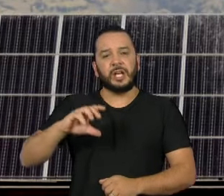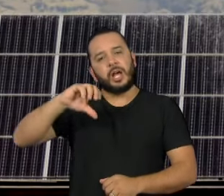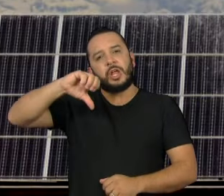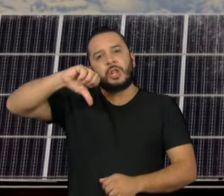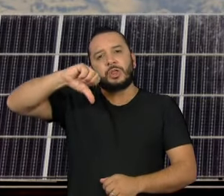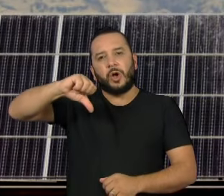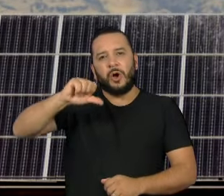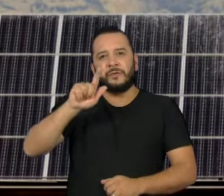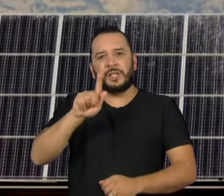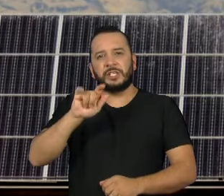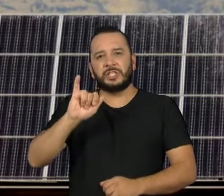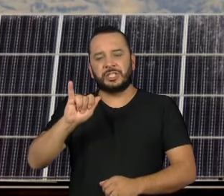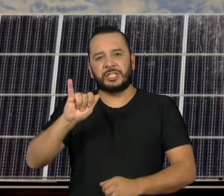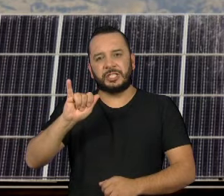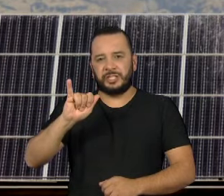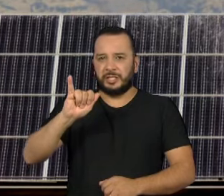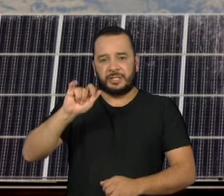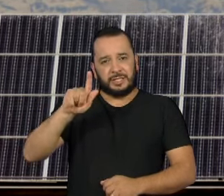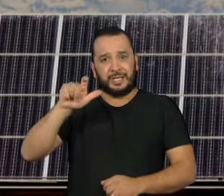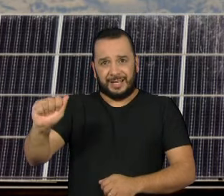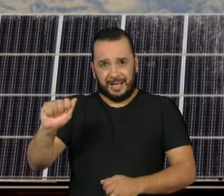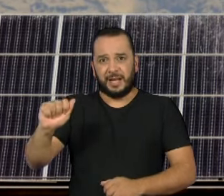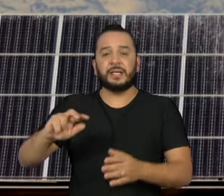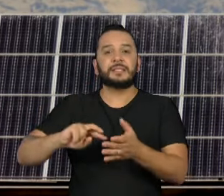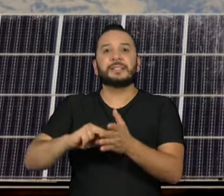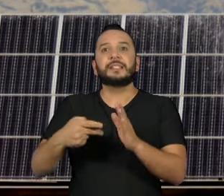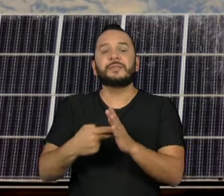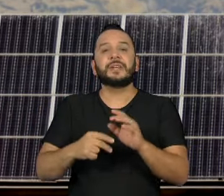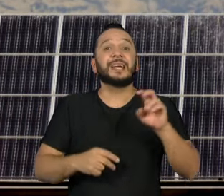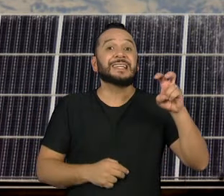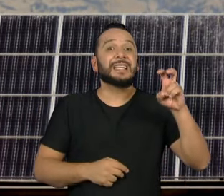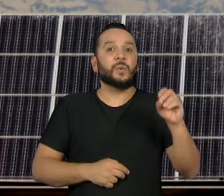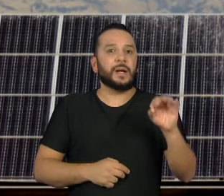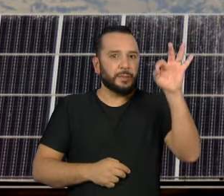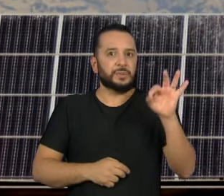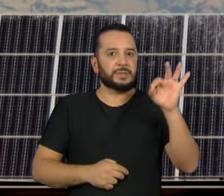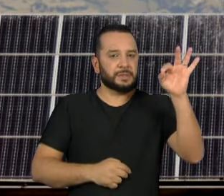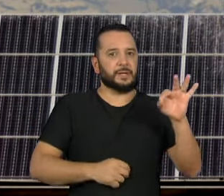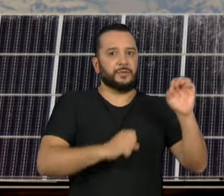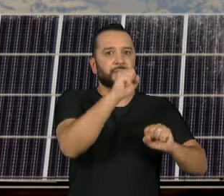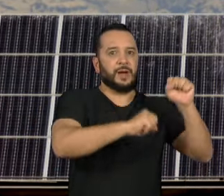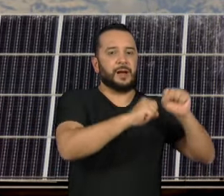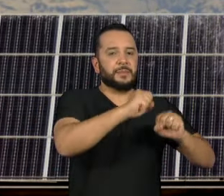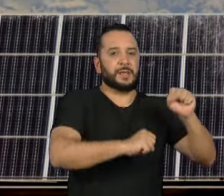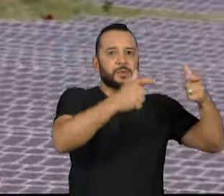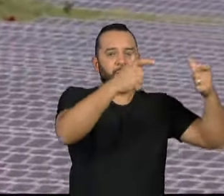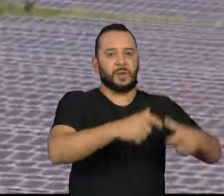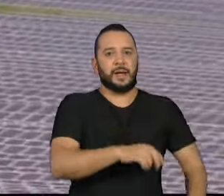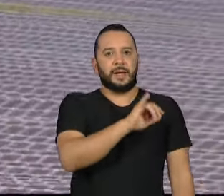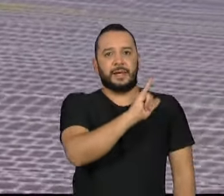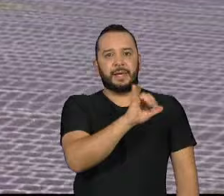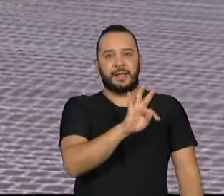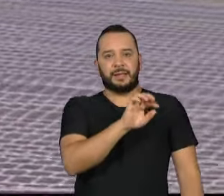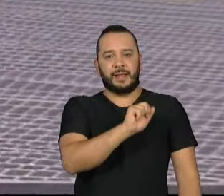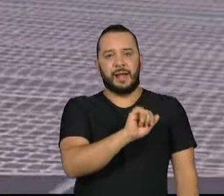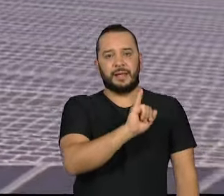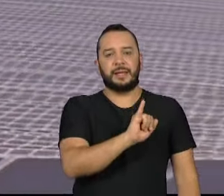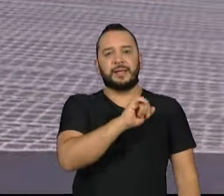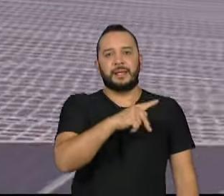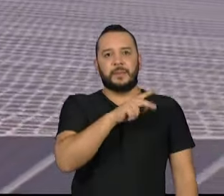que equivale a meia usina hidrelétrica de Itaipu, energia suficiente para abastecer 3,5 milhões